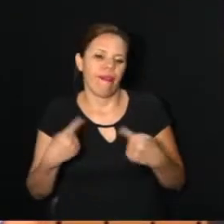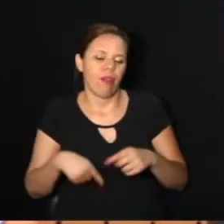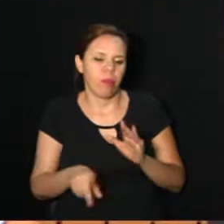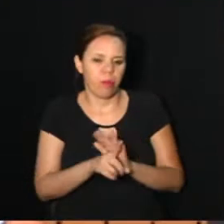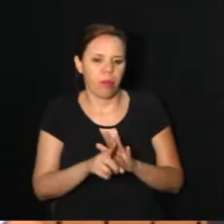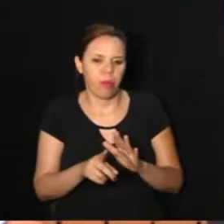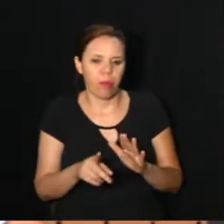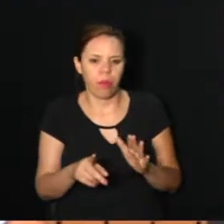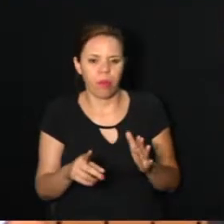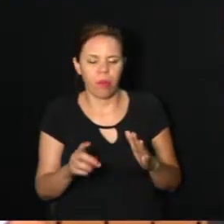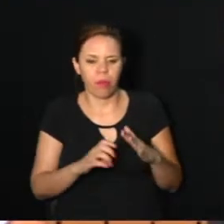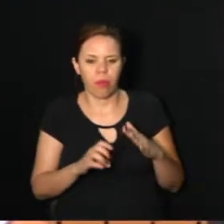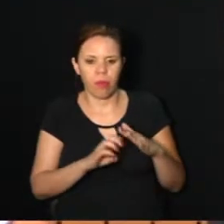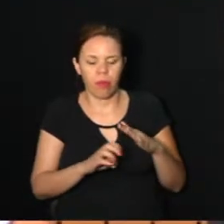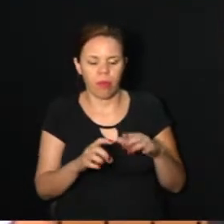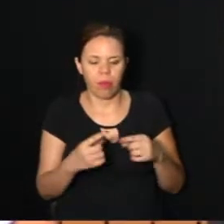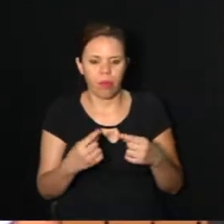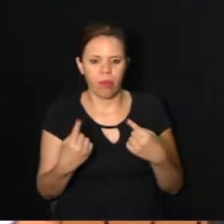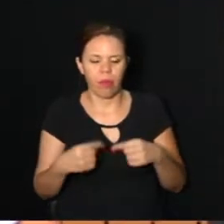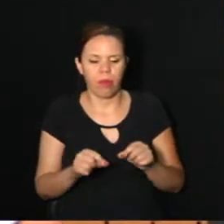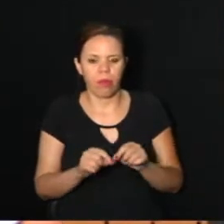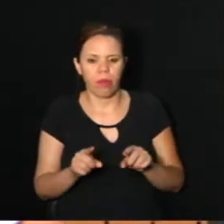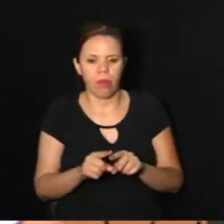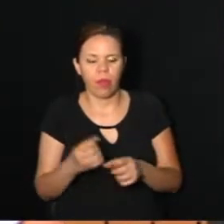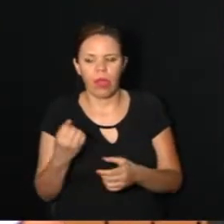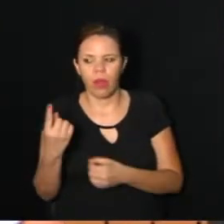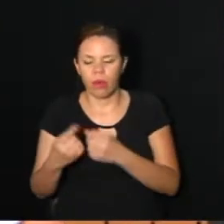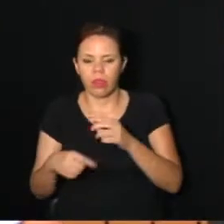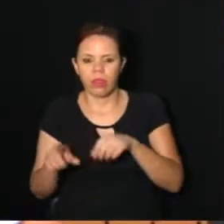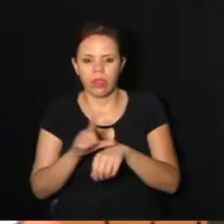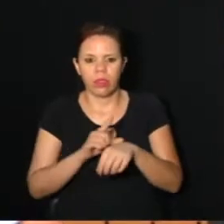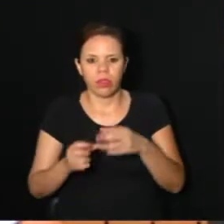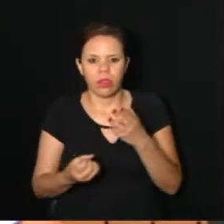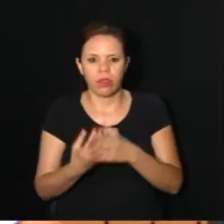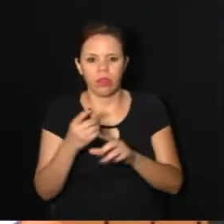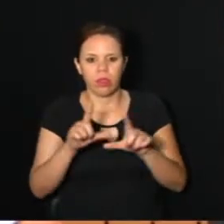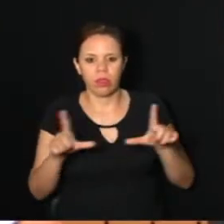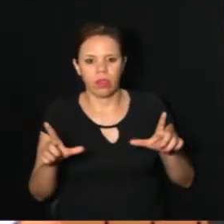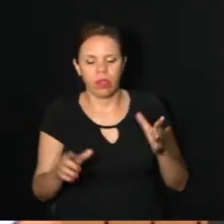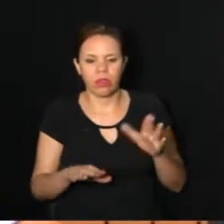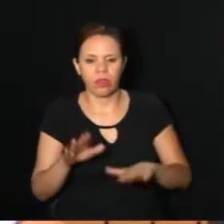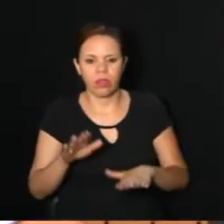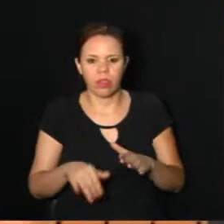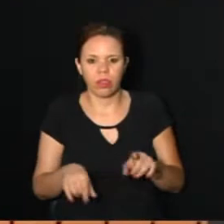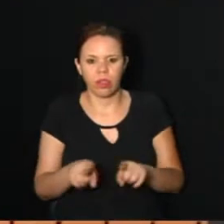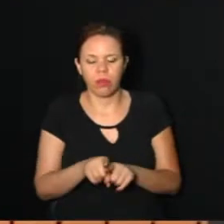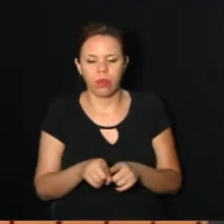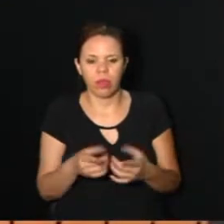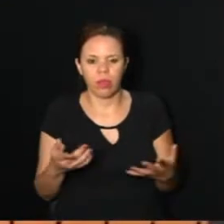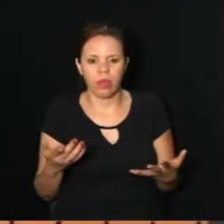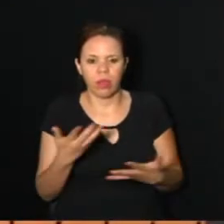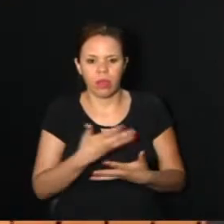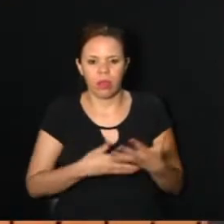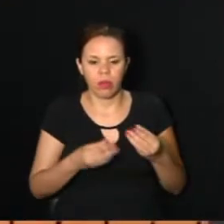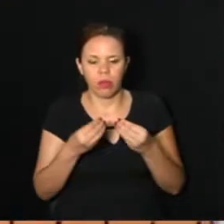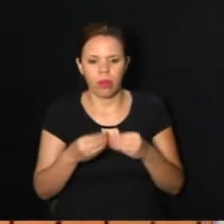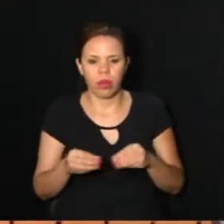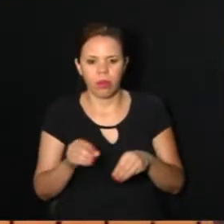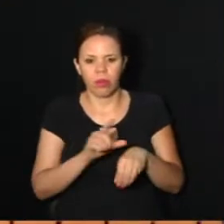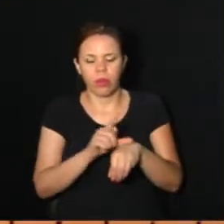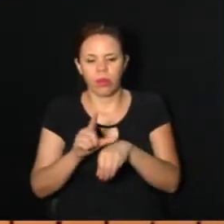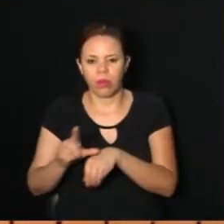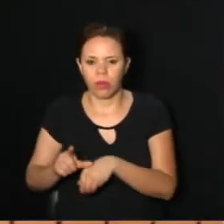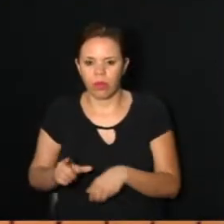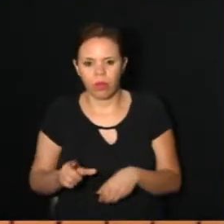alguma coisa. Eu acho que essas legislações que criam placas, elas acabam, de alguma maneira, interferindo no próprio comércio. Eu também, no caso